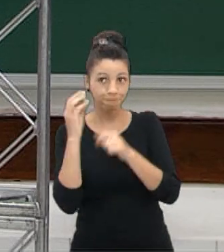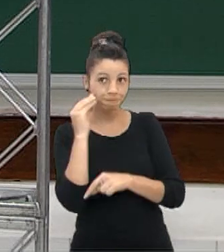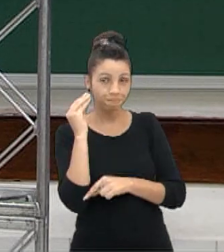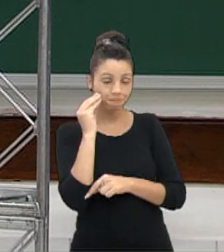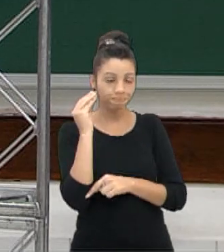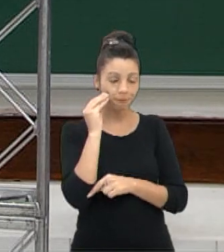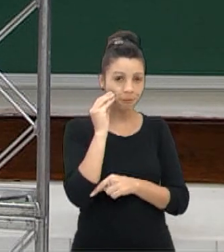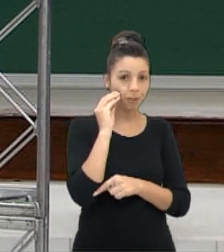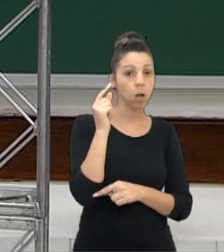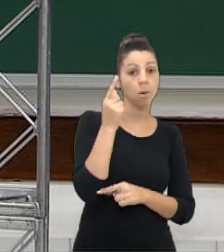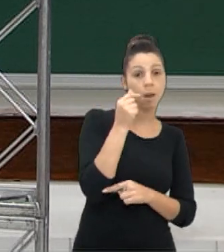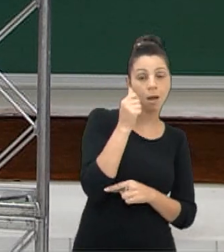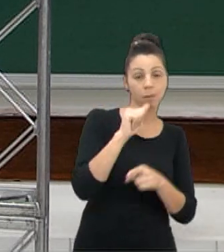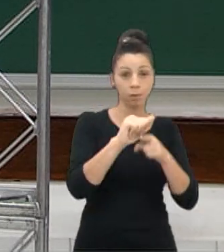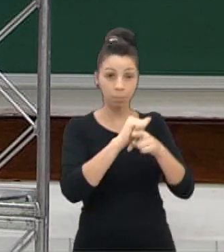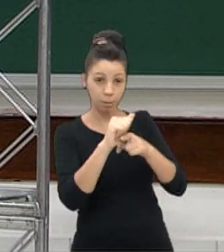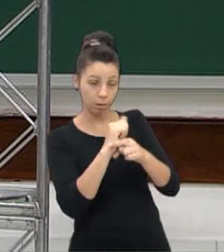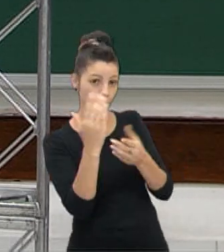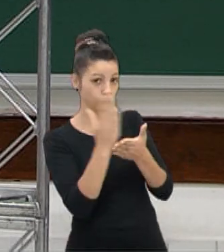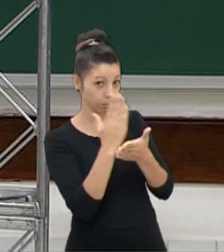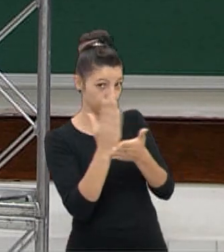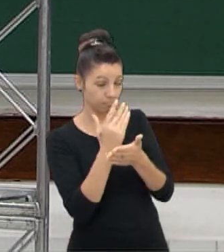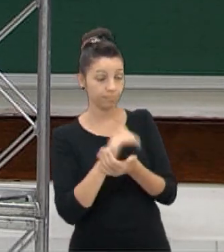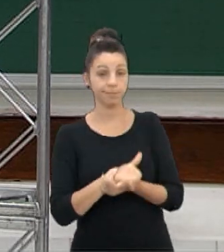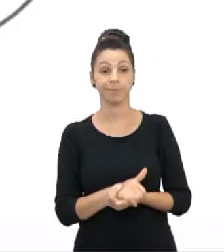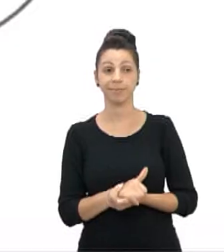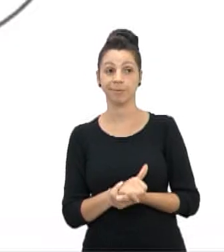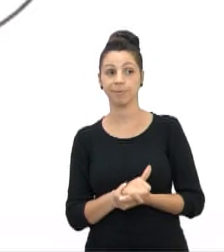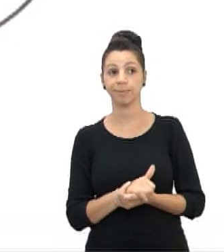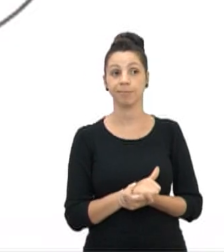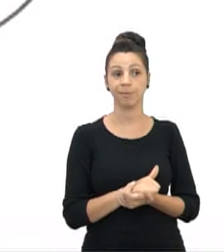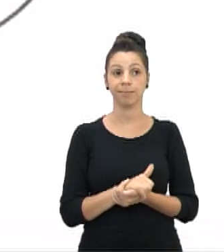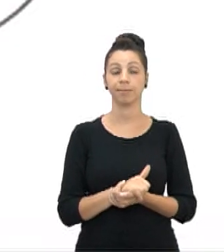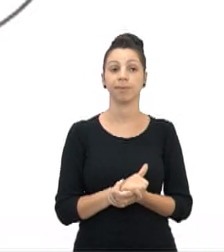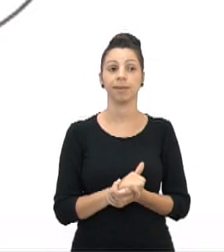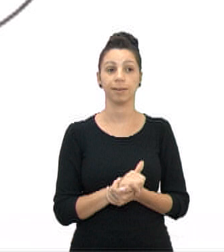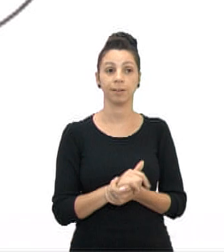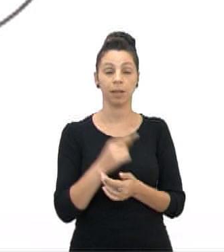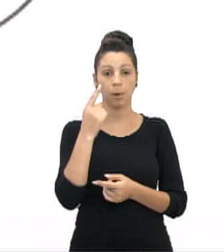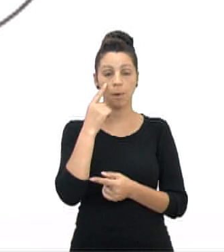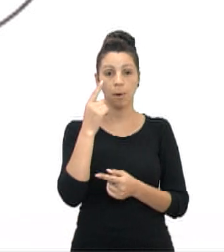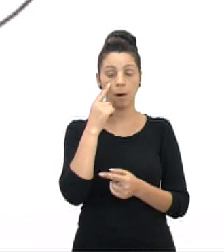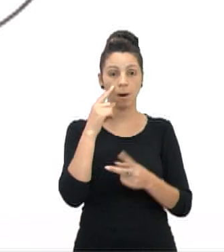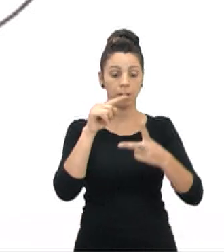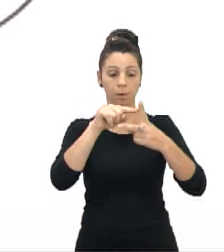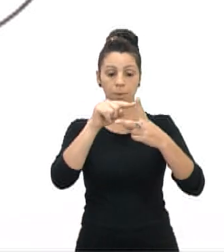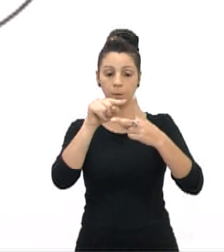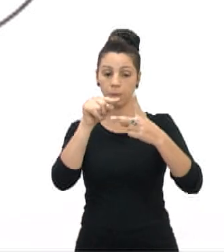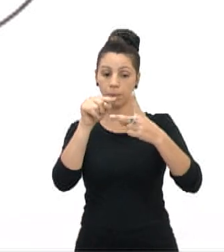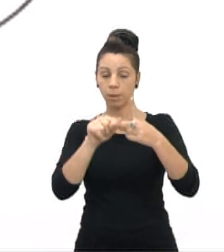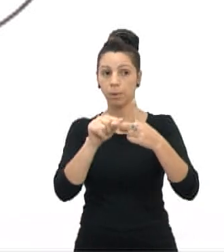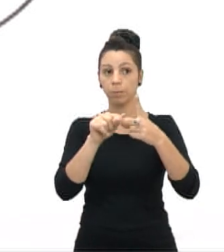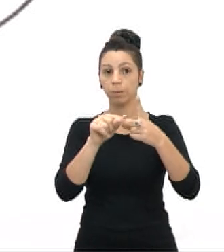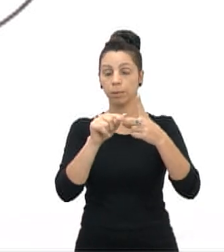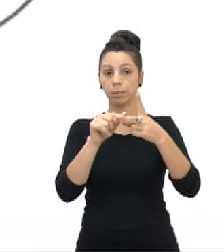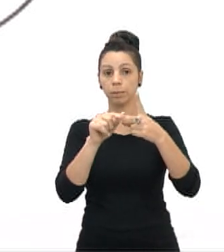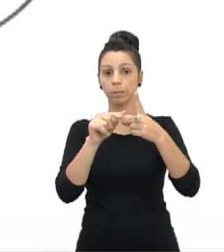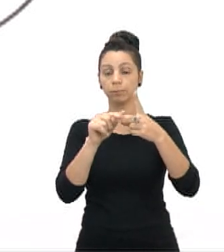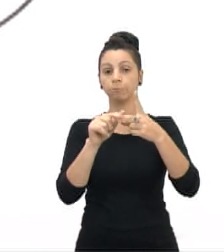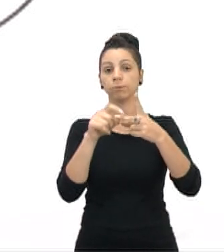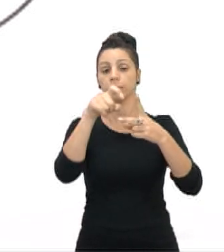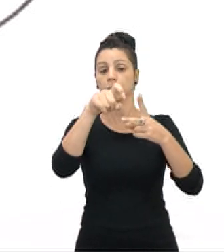lápis, a borracha, o caderno, tudo bem? Bom, determine a medida x na figura. Vejam, olha a